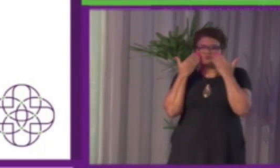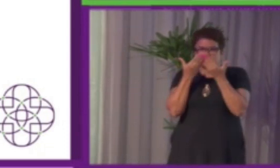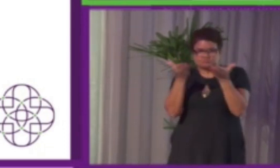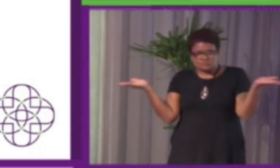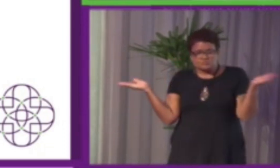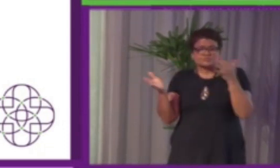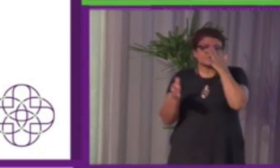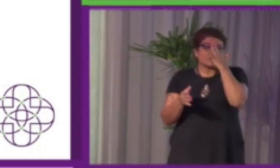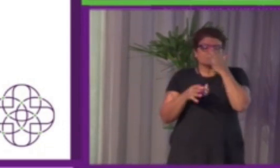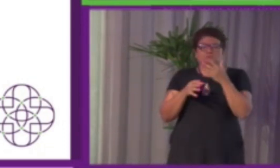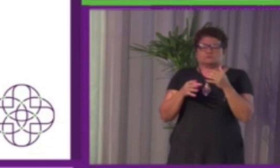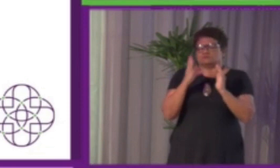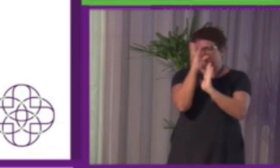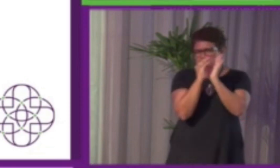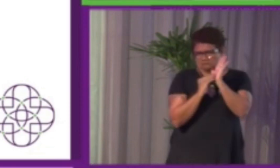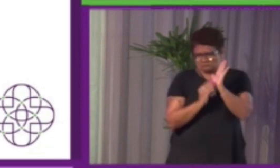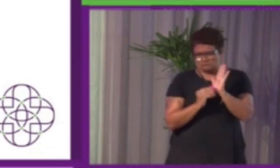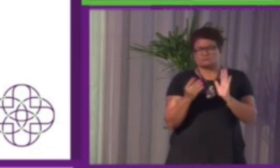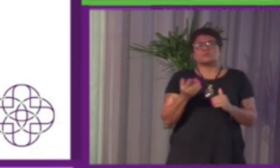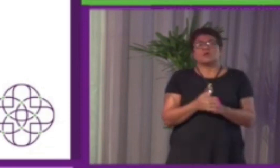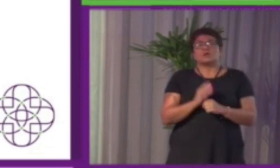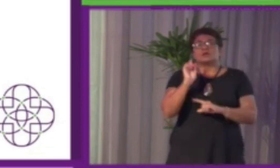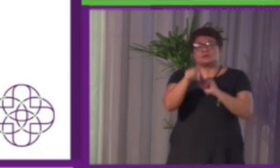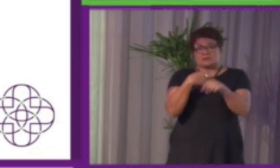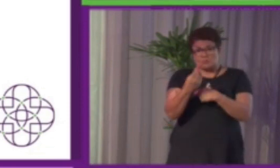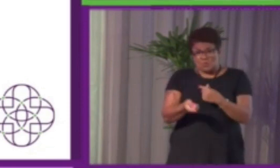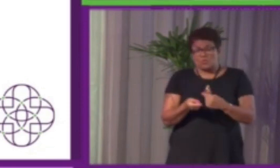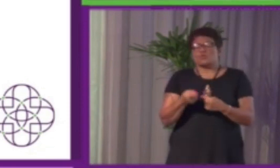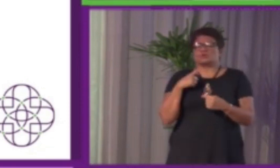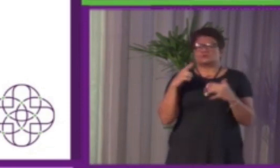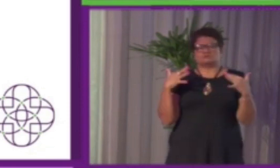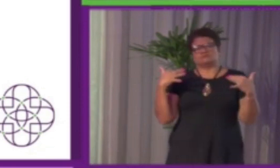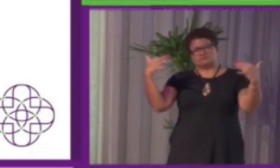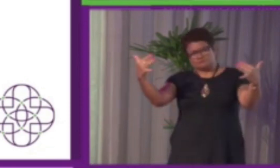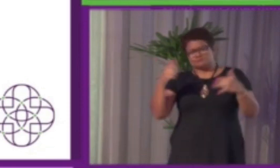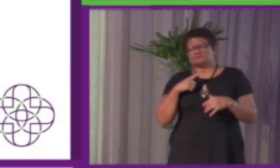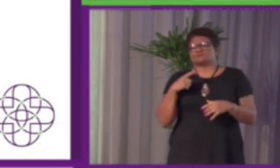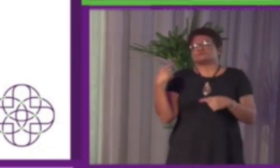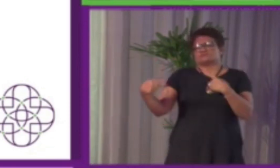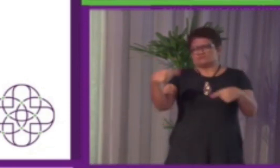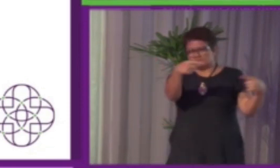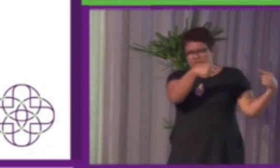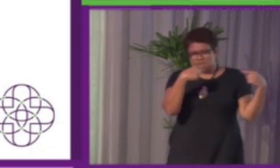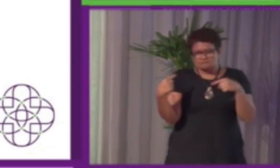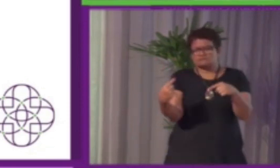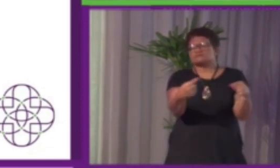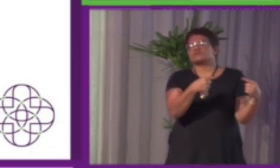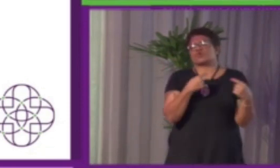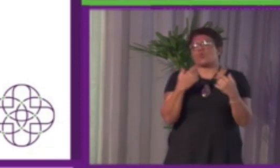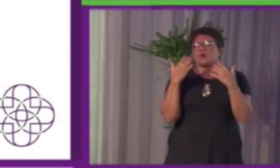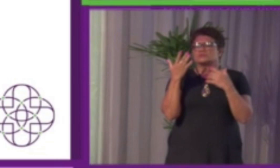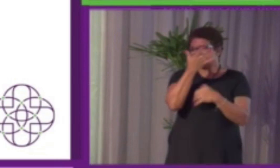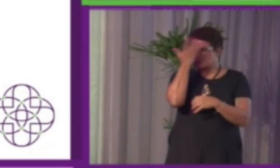pela Conitec e também, logo em seguida, uma audiência pública para discutir com o público então essas